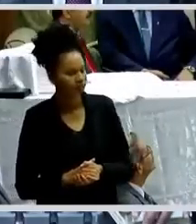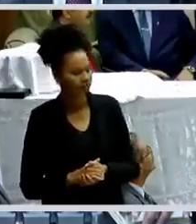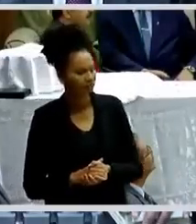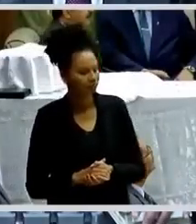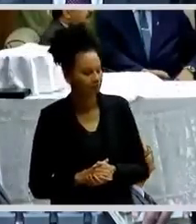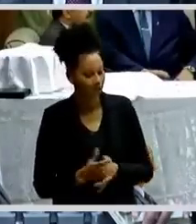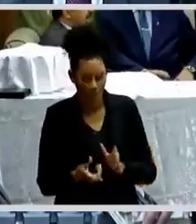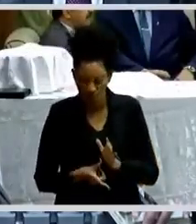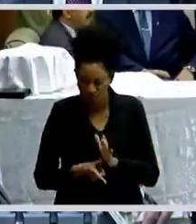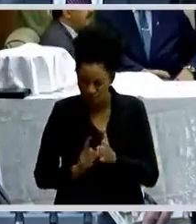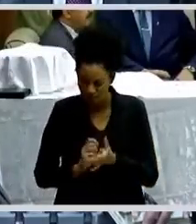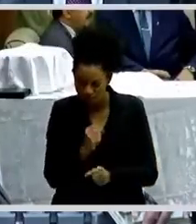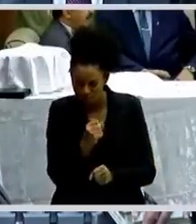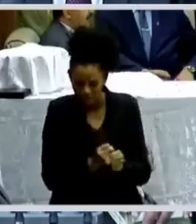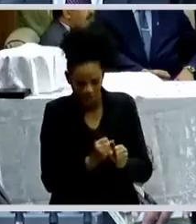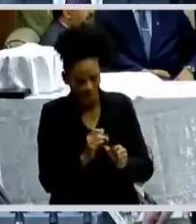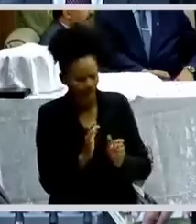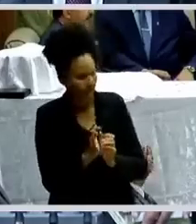Antes deles matar Jesus,